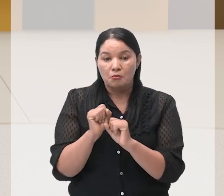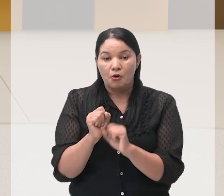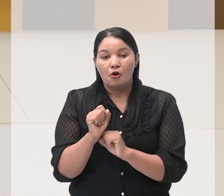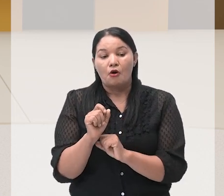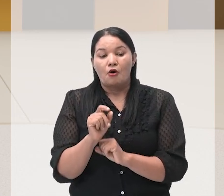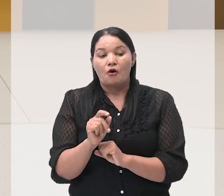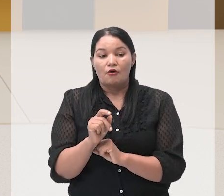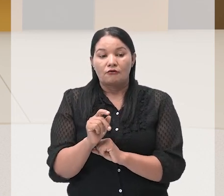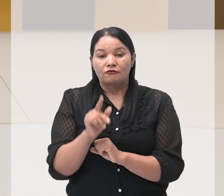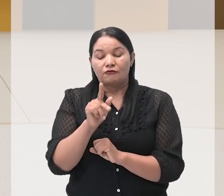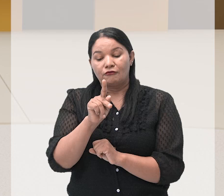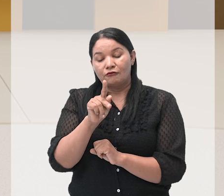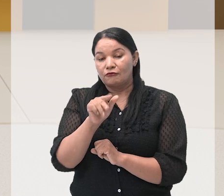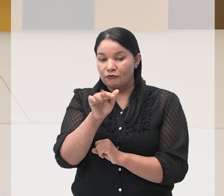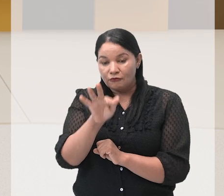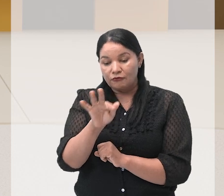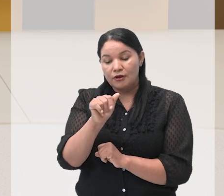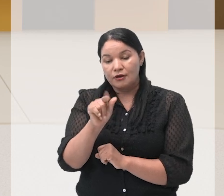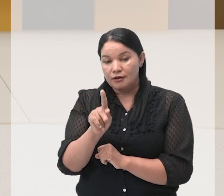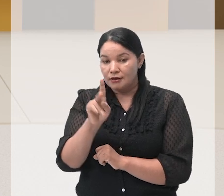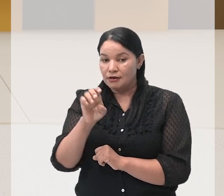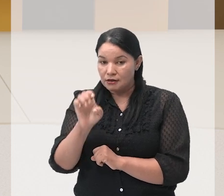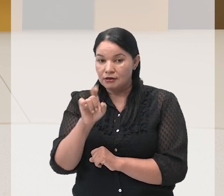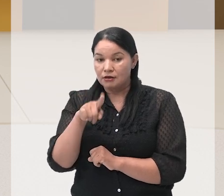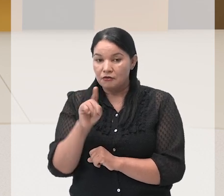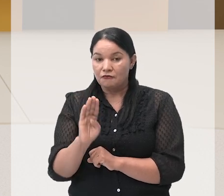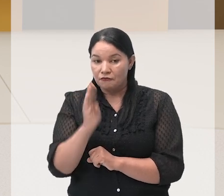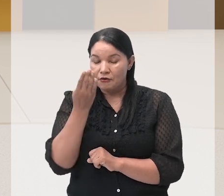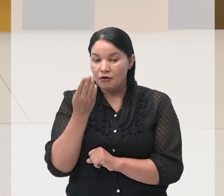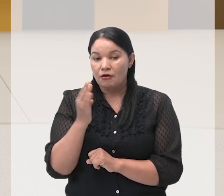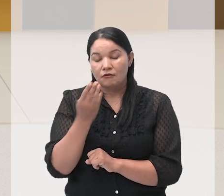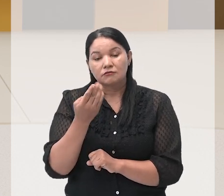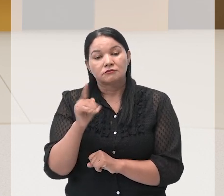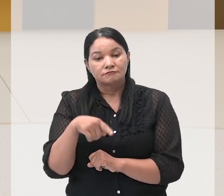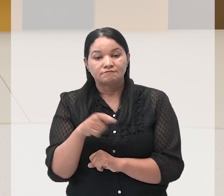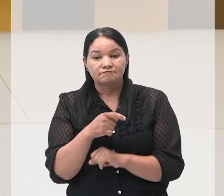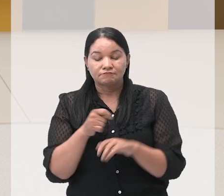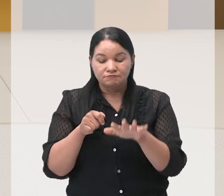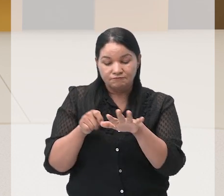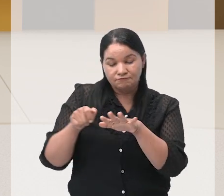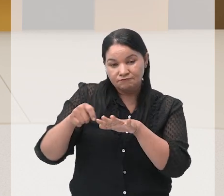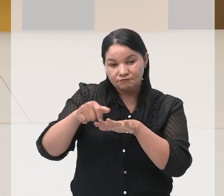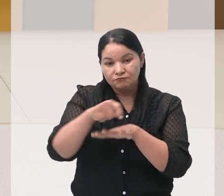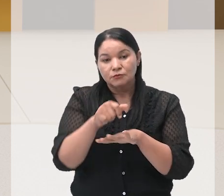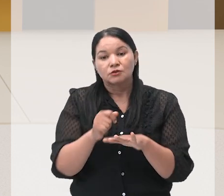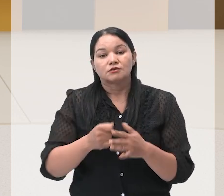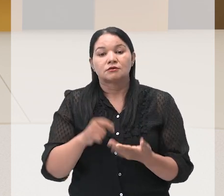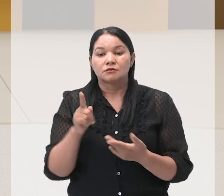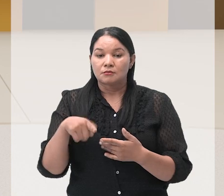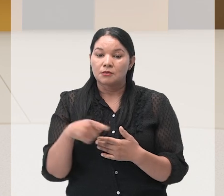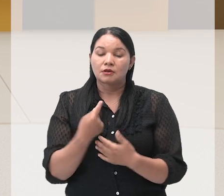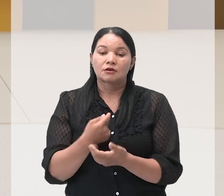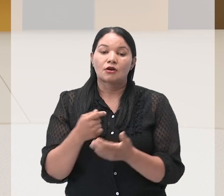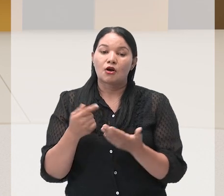imagens manipuladas, e é muito comum nas fake news serem utilizadas essas imagens e